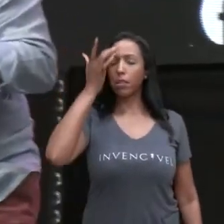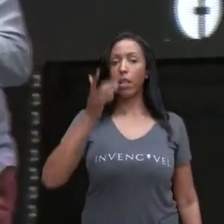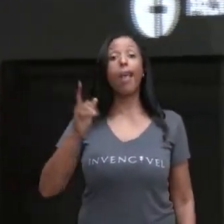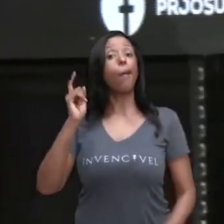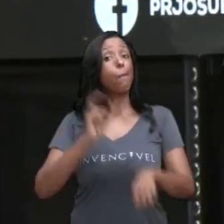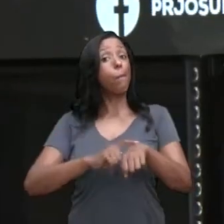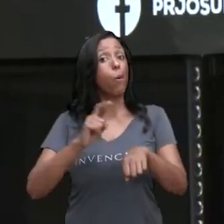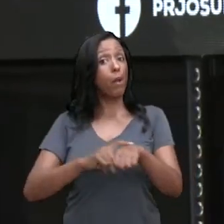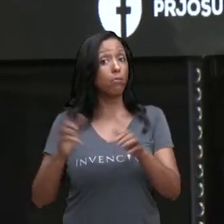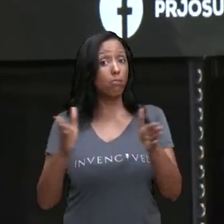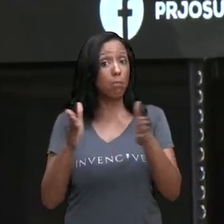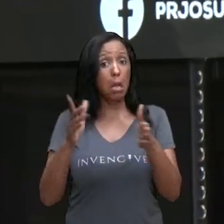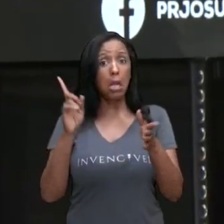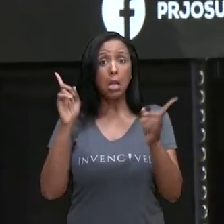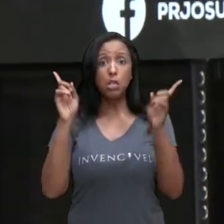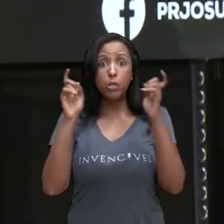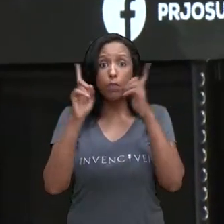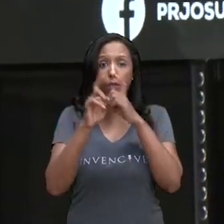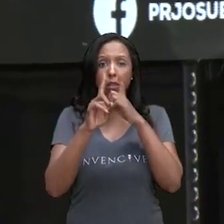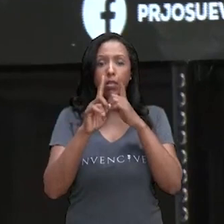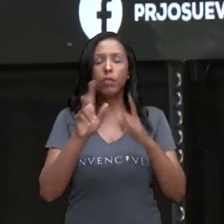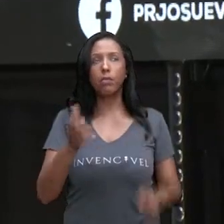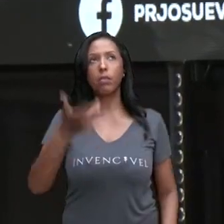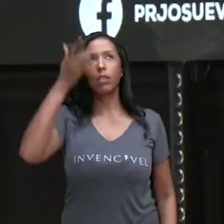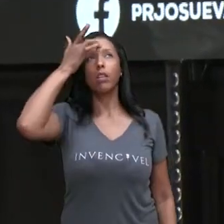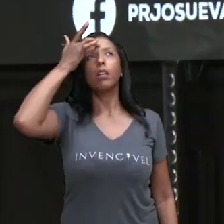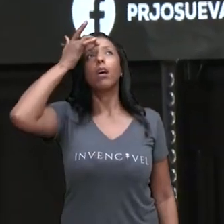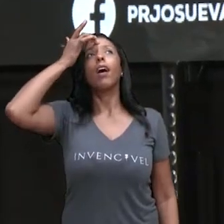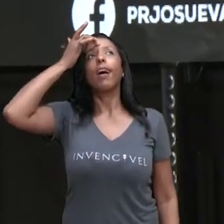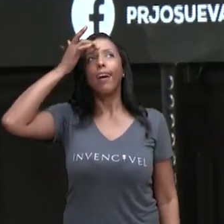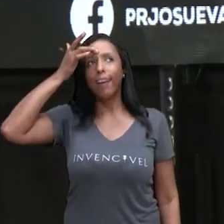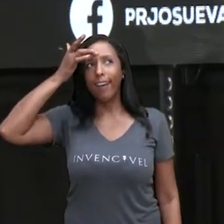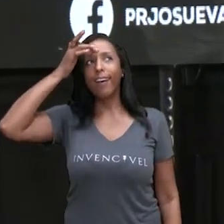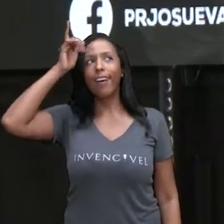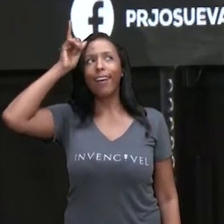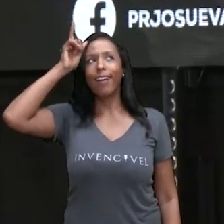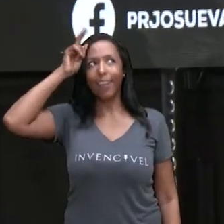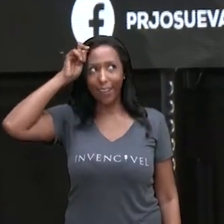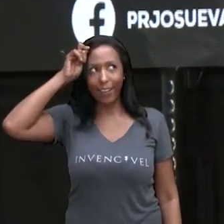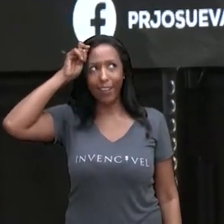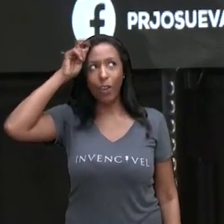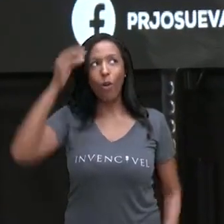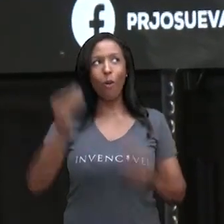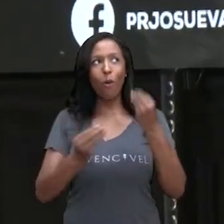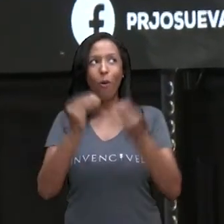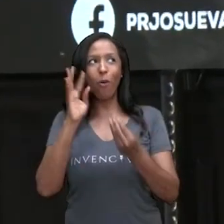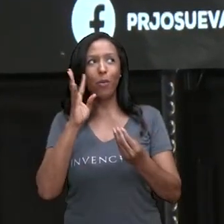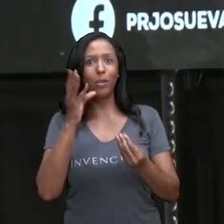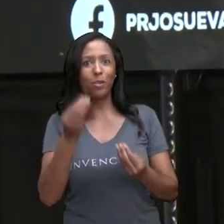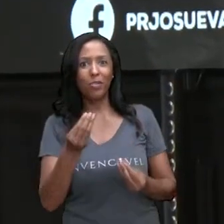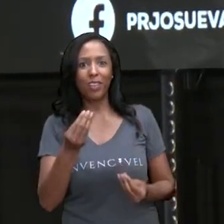da dificuldade, você vai lá no seu arquivo, pega o capítulo 2, versículo 5, e joga na decisão. Quem